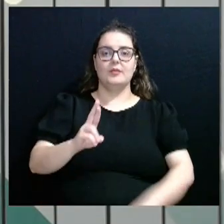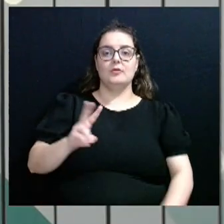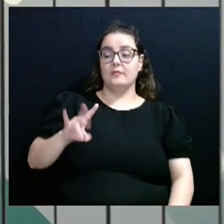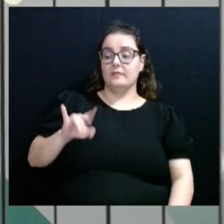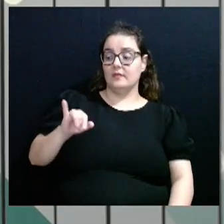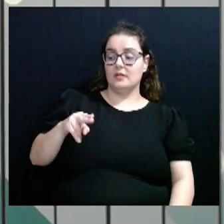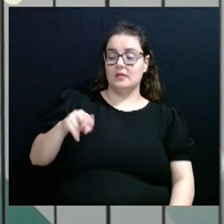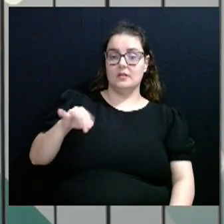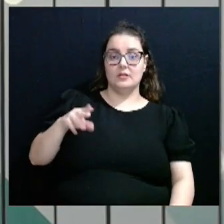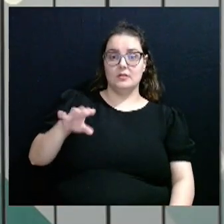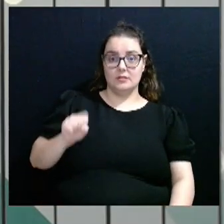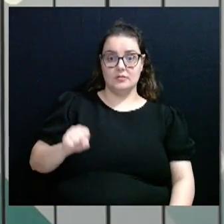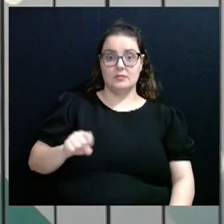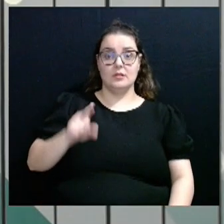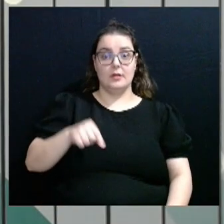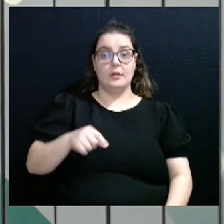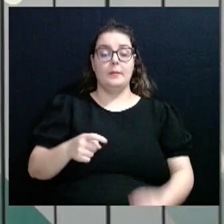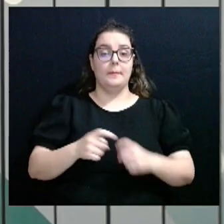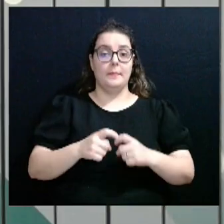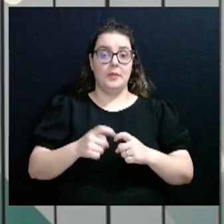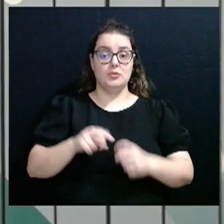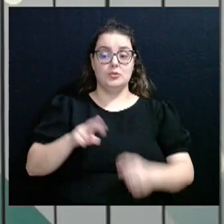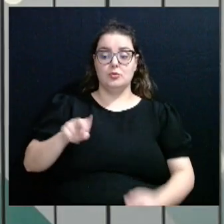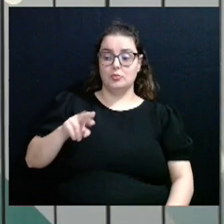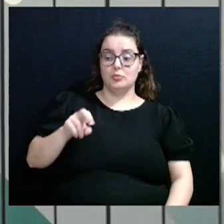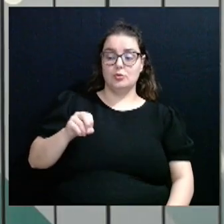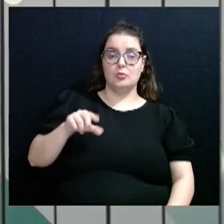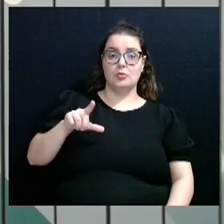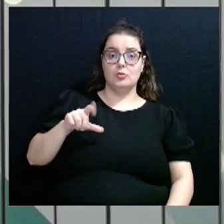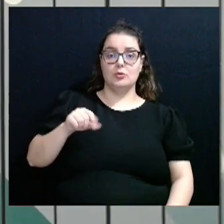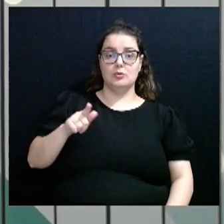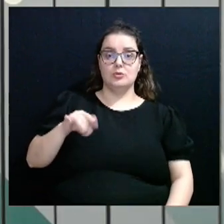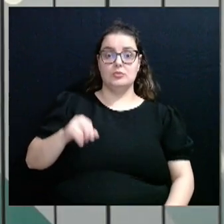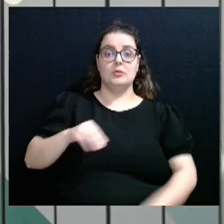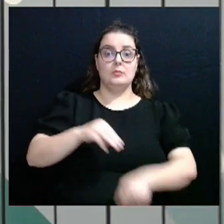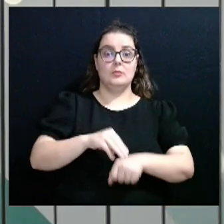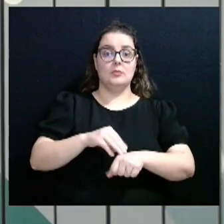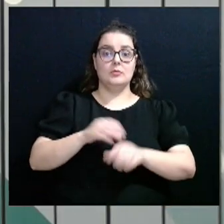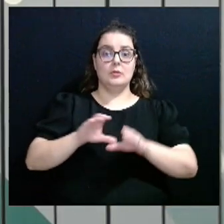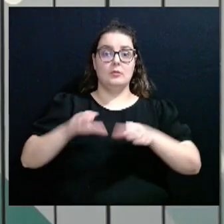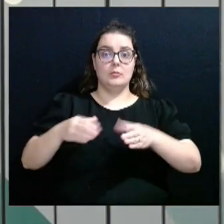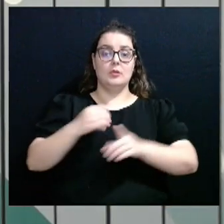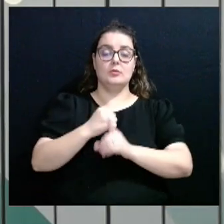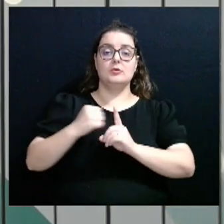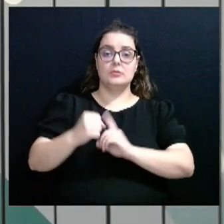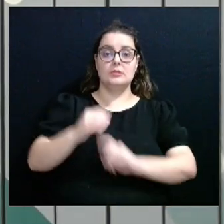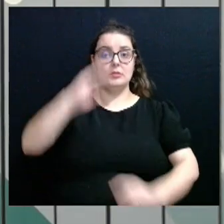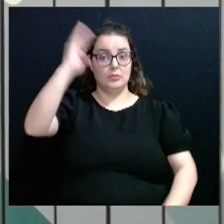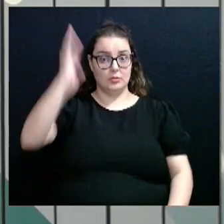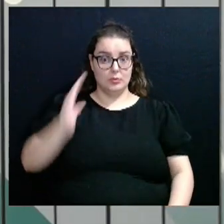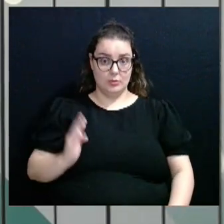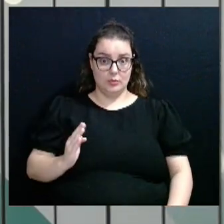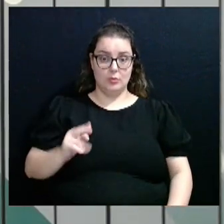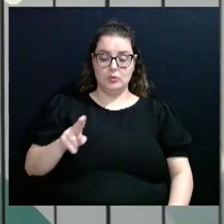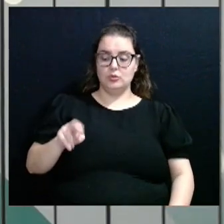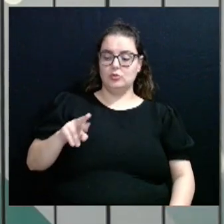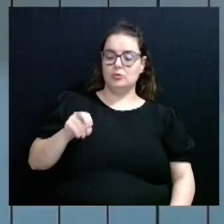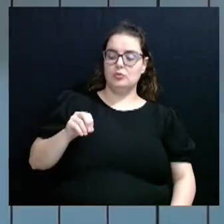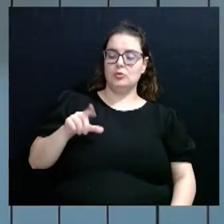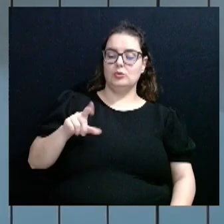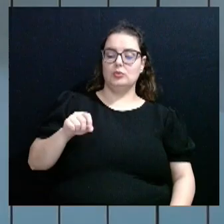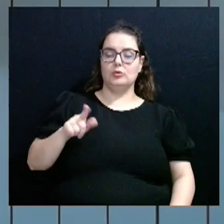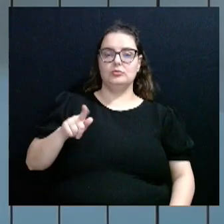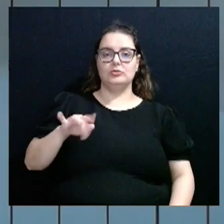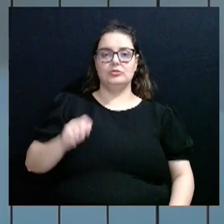é urologista e membro da Comissão de Comunicação da Sociedade Brasileira de Urologia. Seja muito bem-vindo,